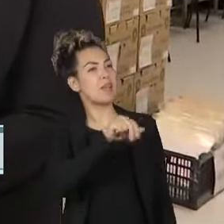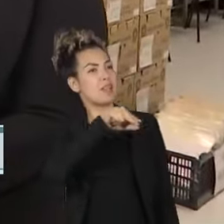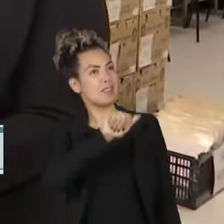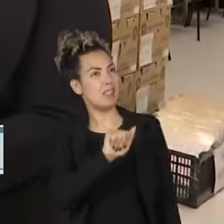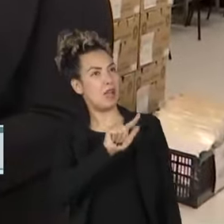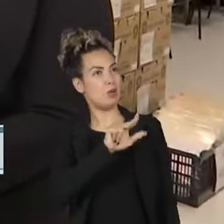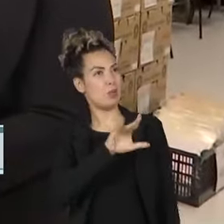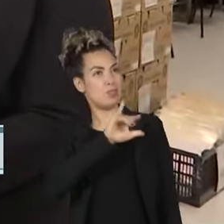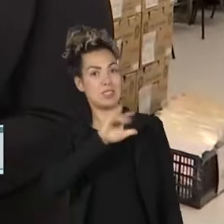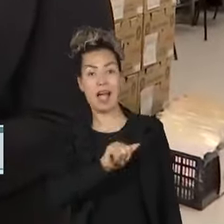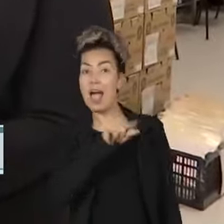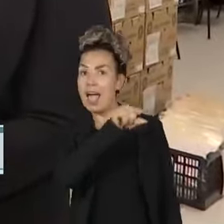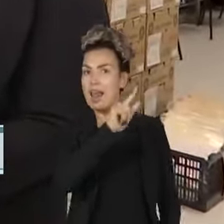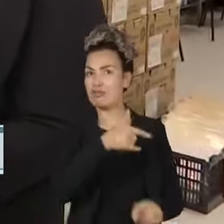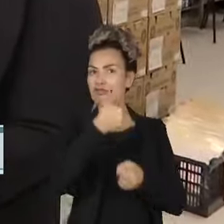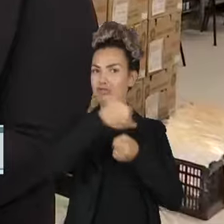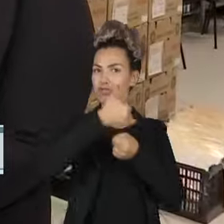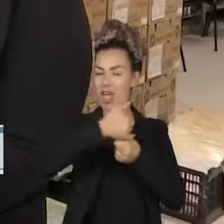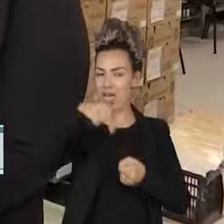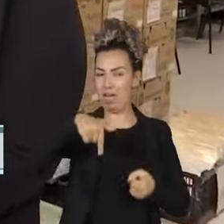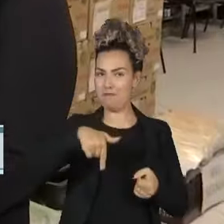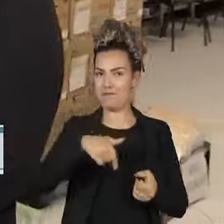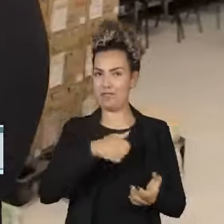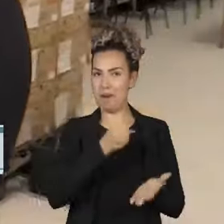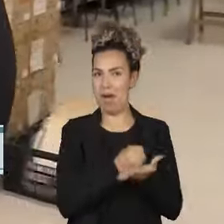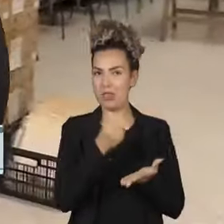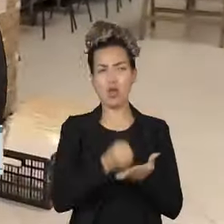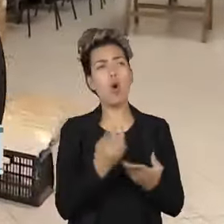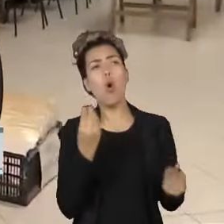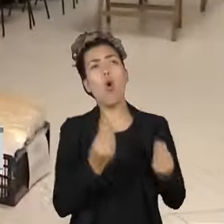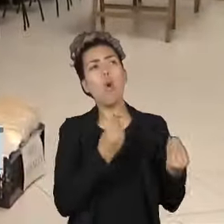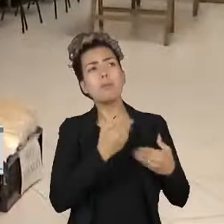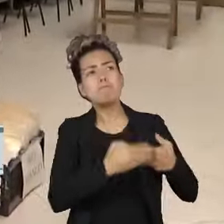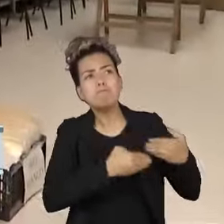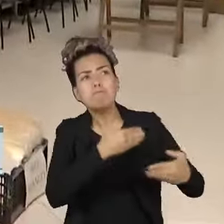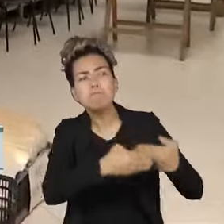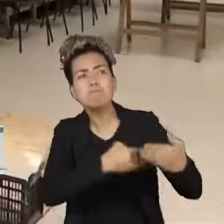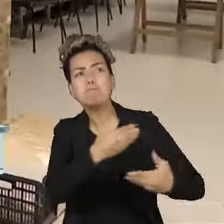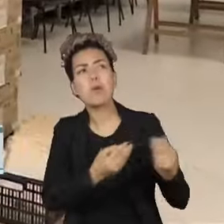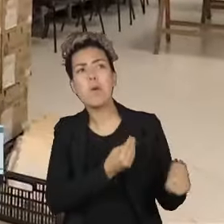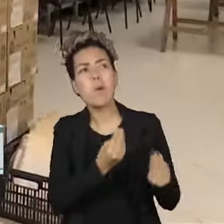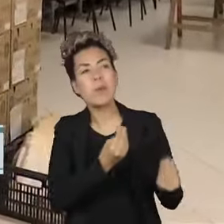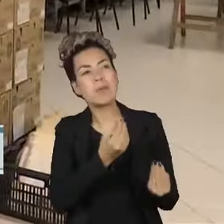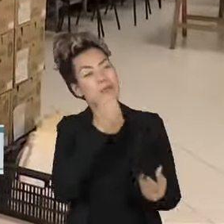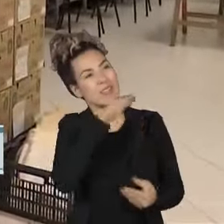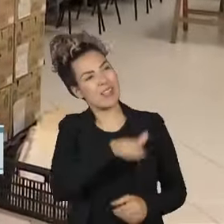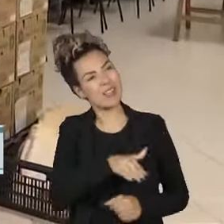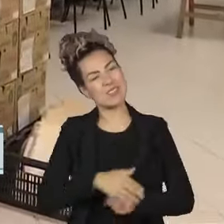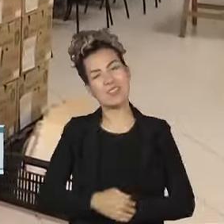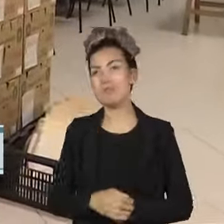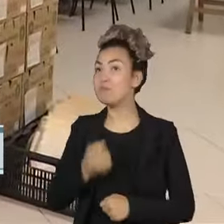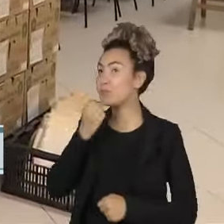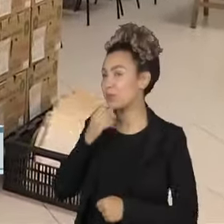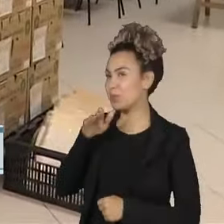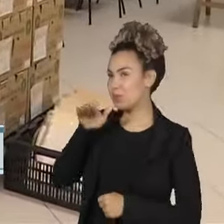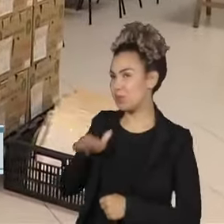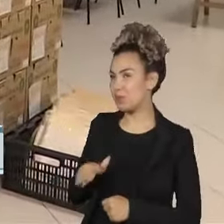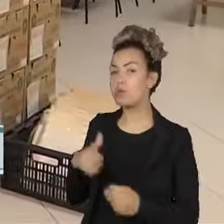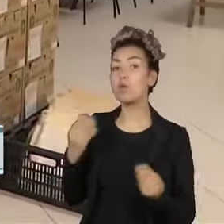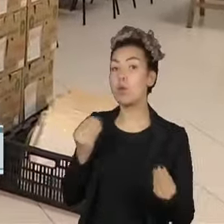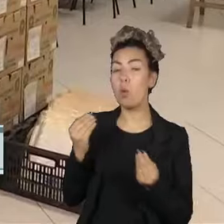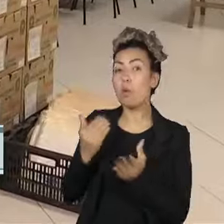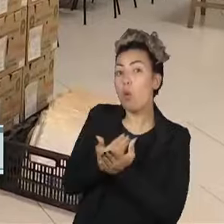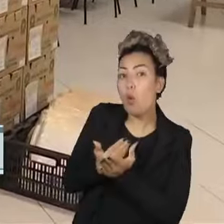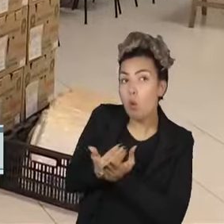chefe do cartório aqui onde a gente tá Ana qual que é o passo a passo Boa tarde Boa tarde a todos e todas o nosso passo a passo começou no dia